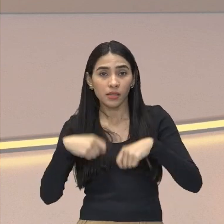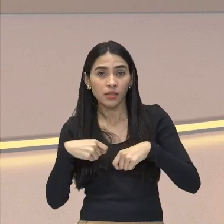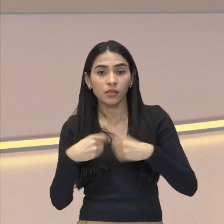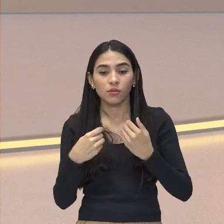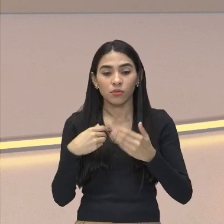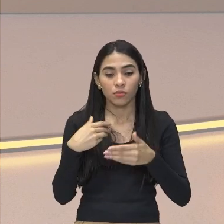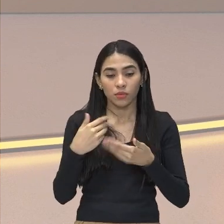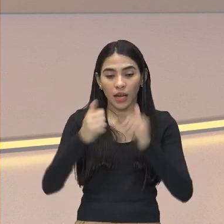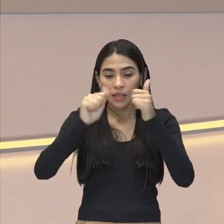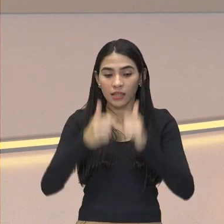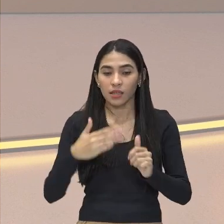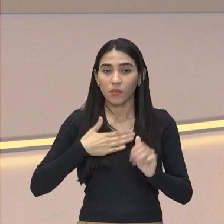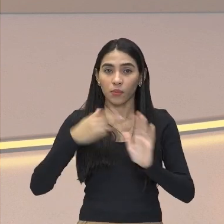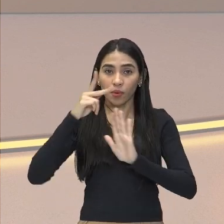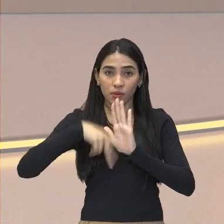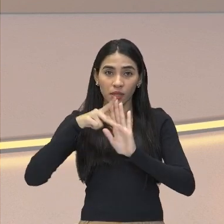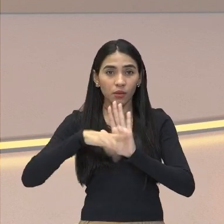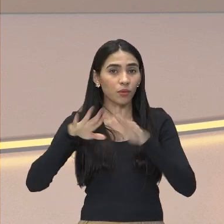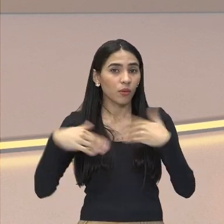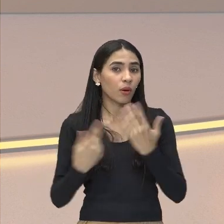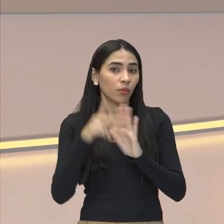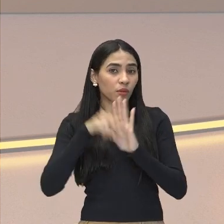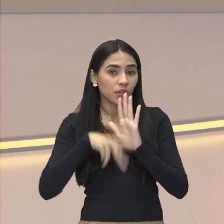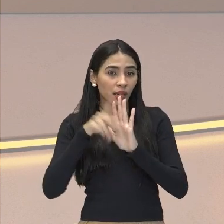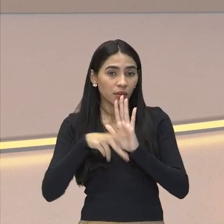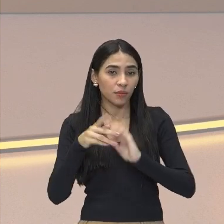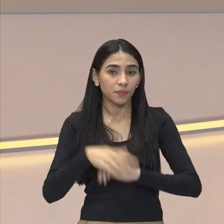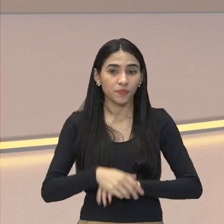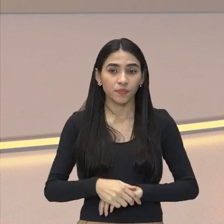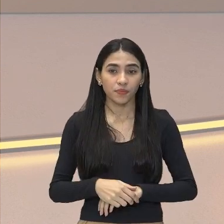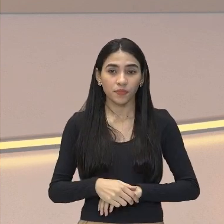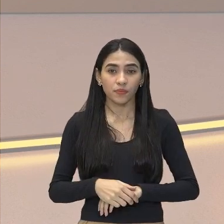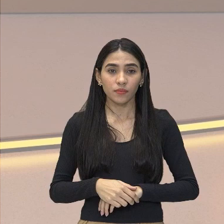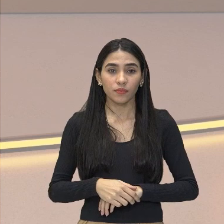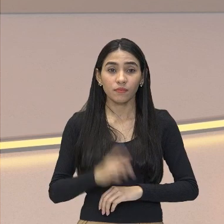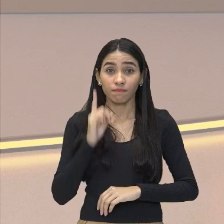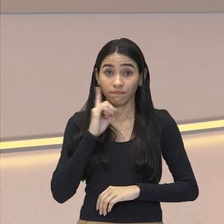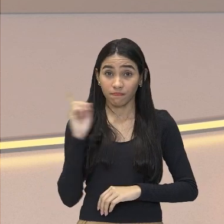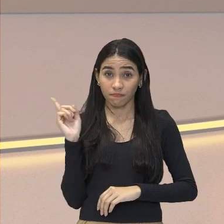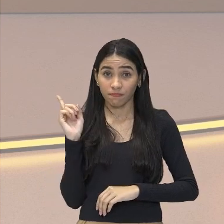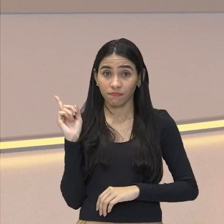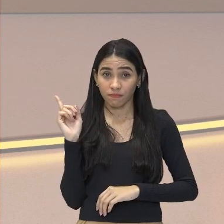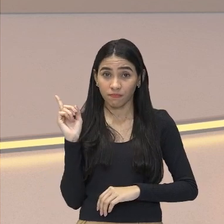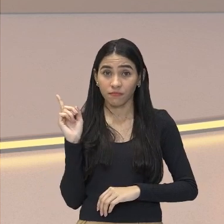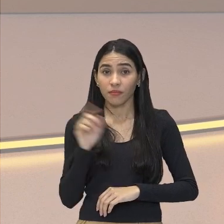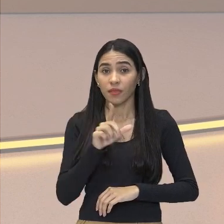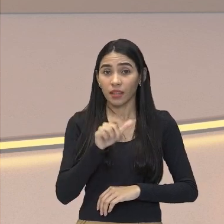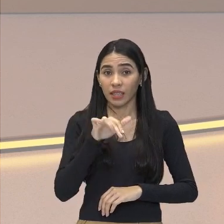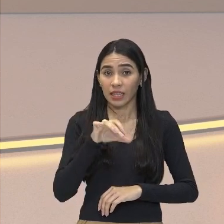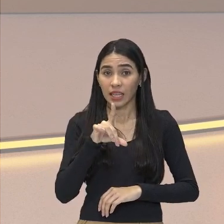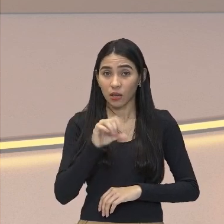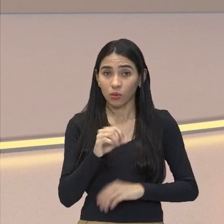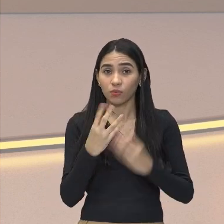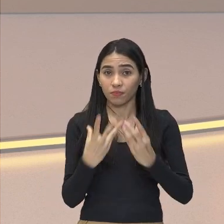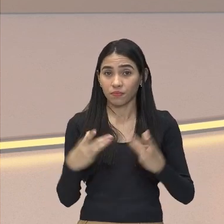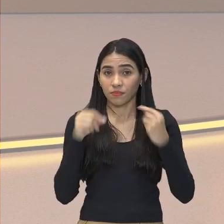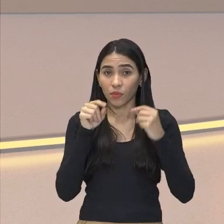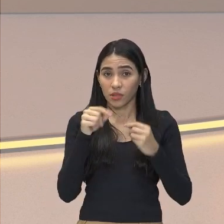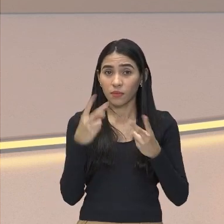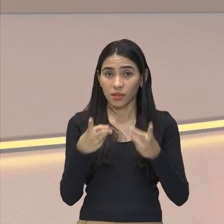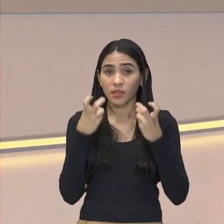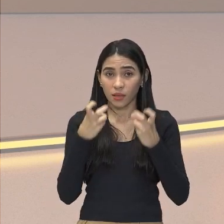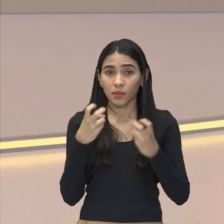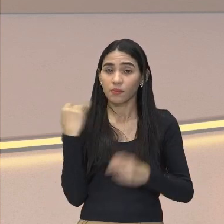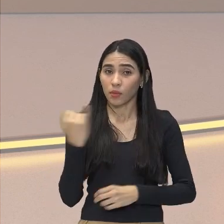projeto, né? Qual é o meu projeto? Opa, tá derramando muita água, tá líquido demais. Estão percebendo a